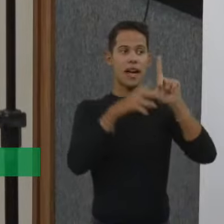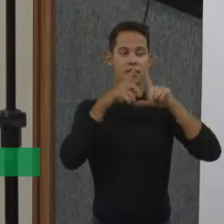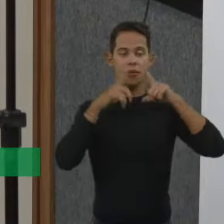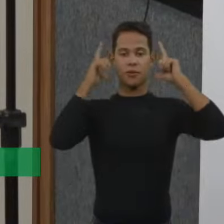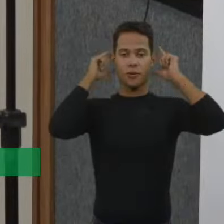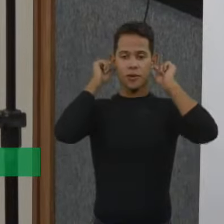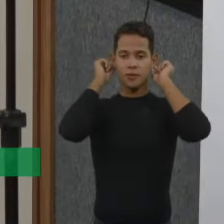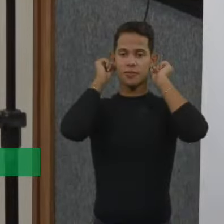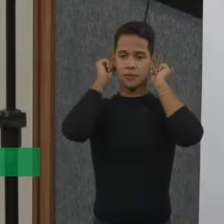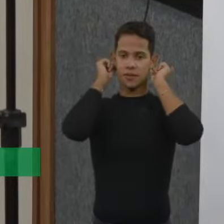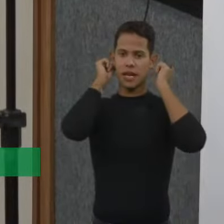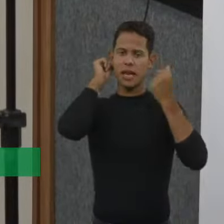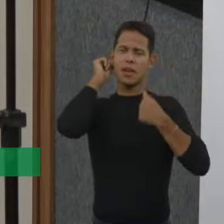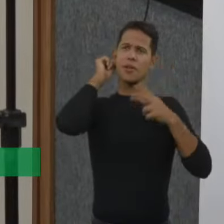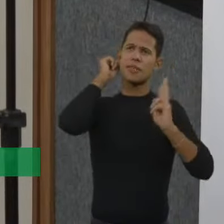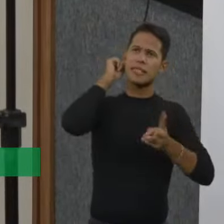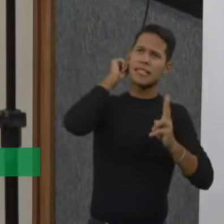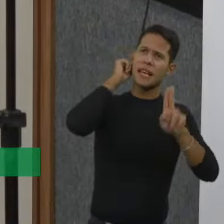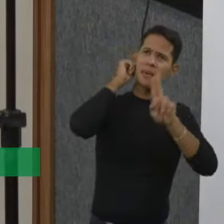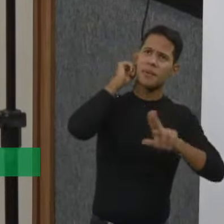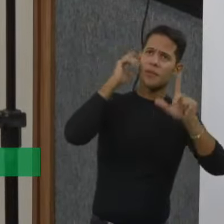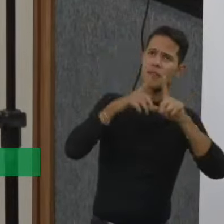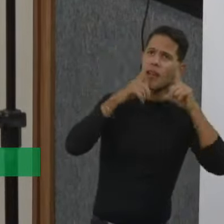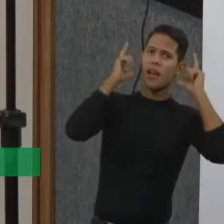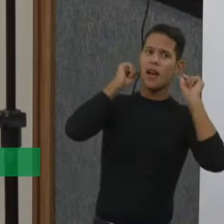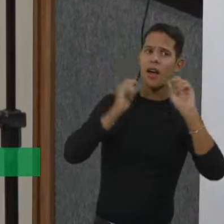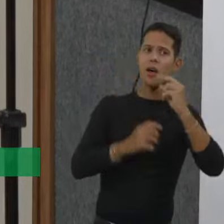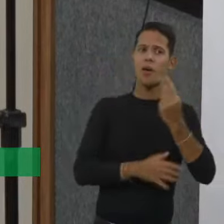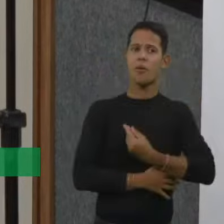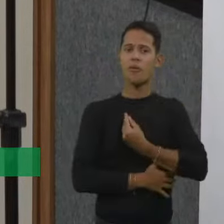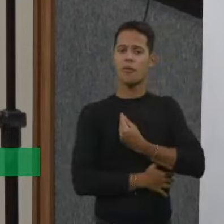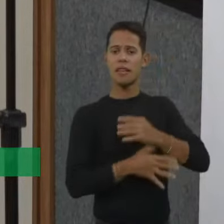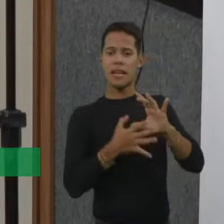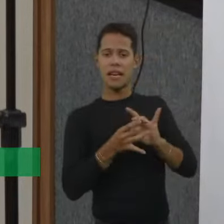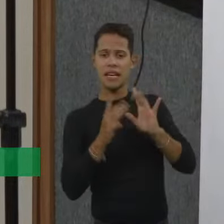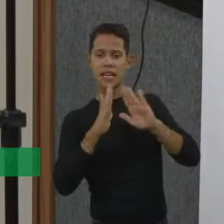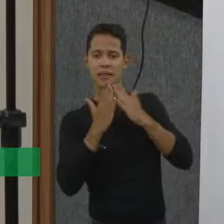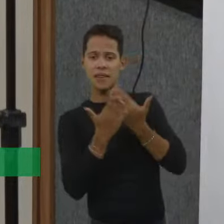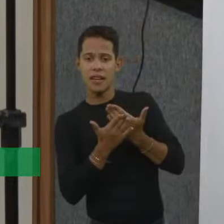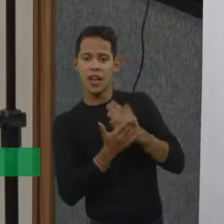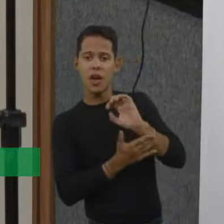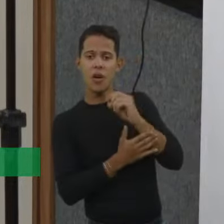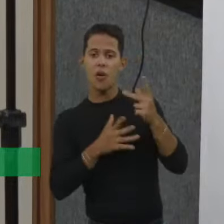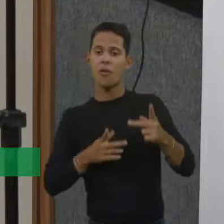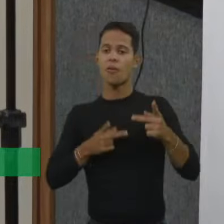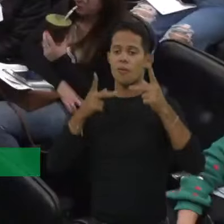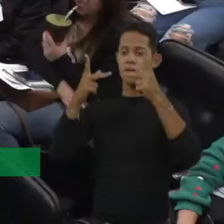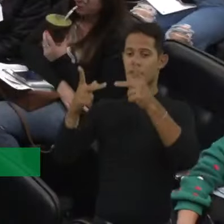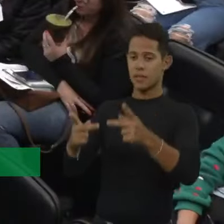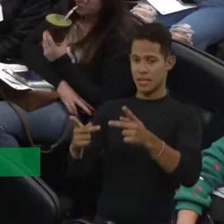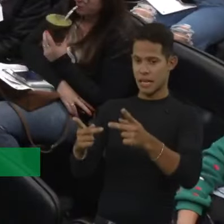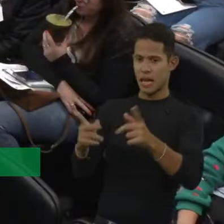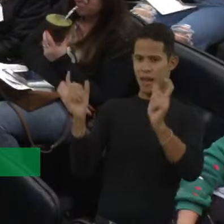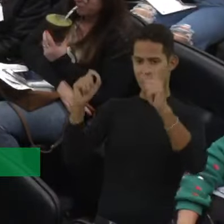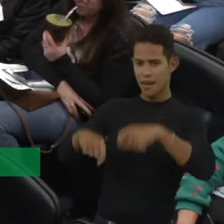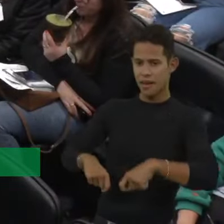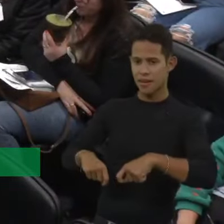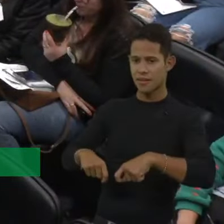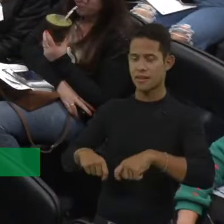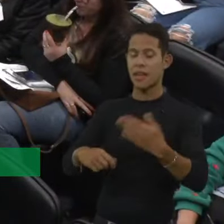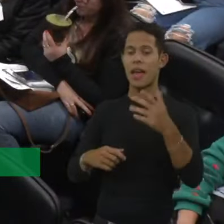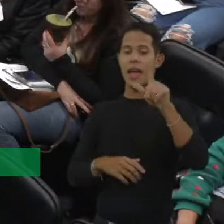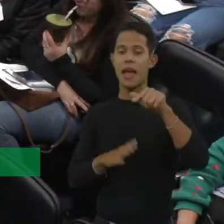para sempre? Será que os nossos filhos vão poder viver livres na escola? Será que a gente pode visitar os nossos familiares? Então, é um nível de